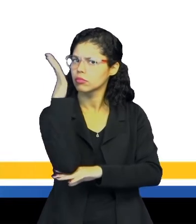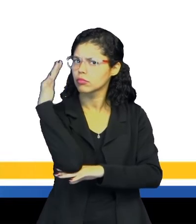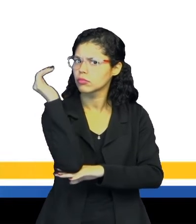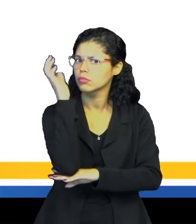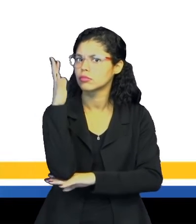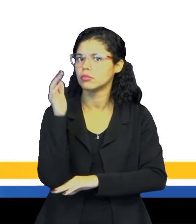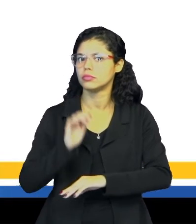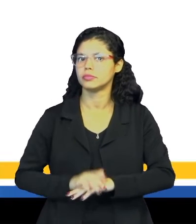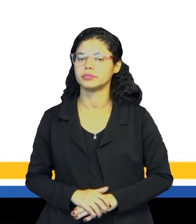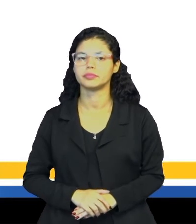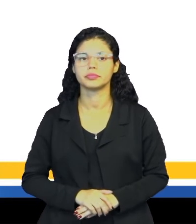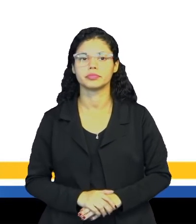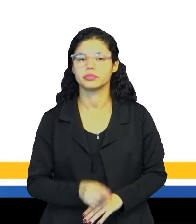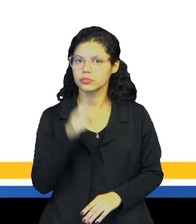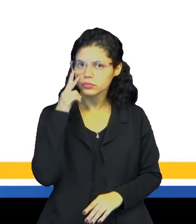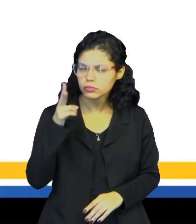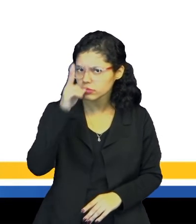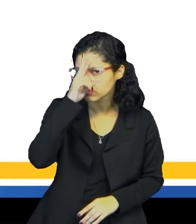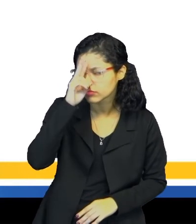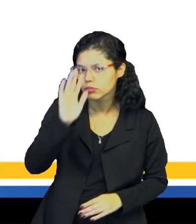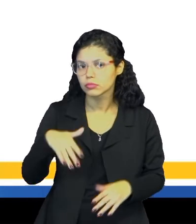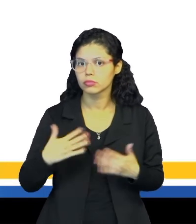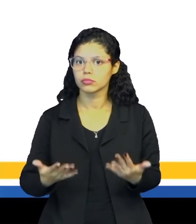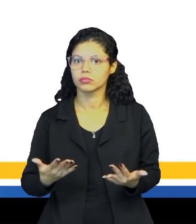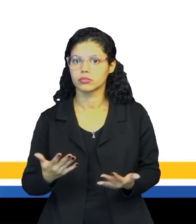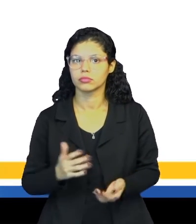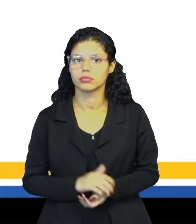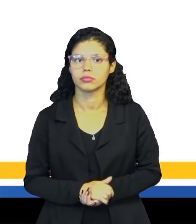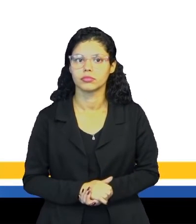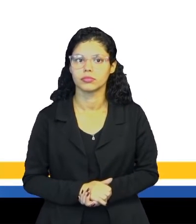importância das algas? Será que você lembra a importância?